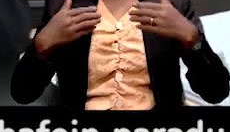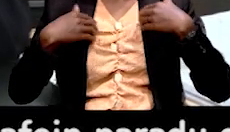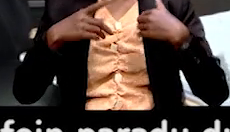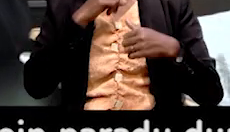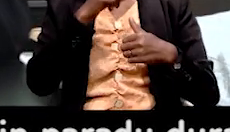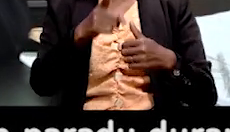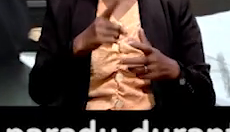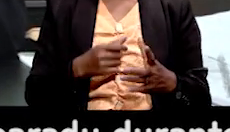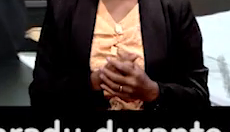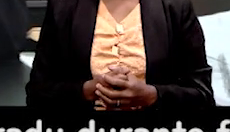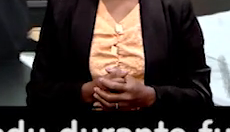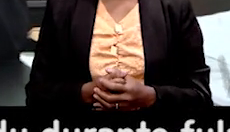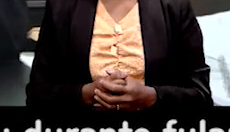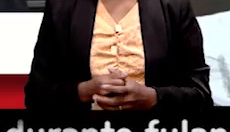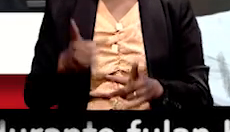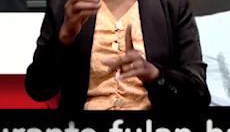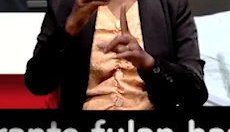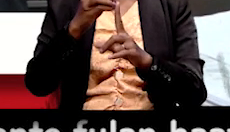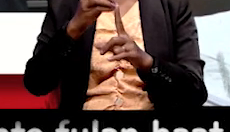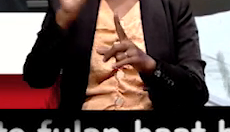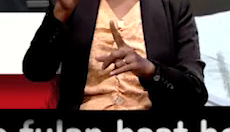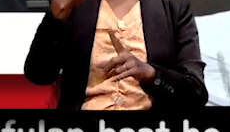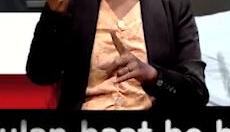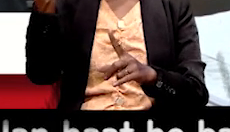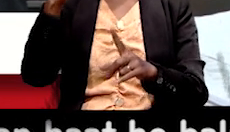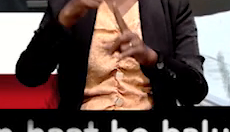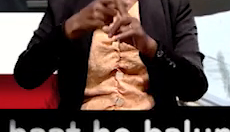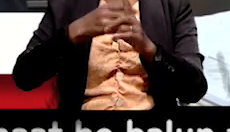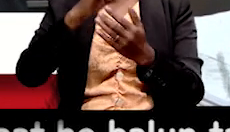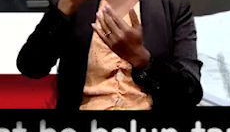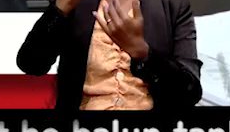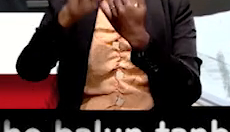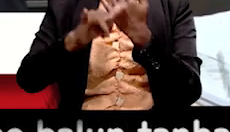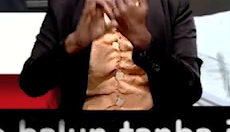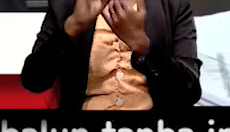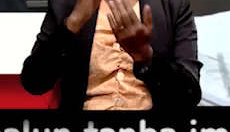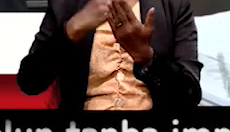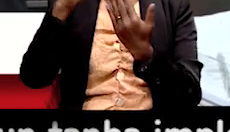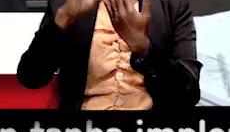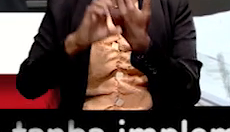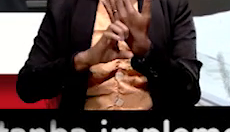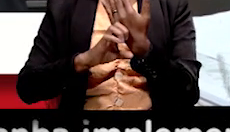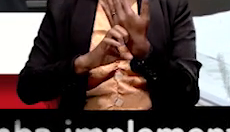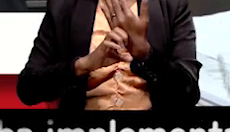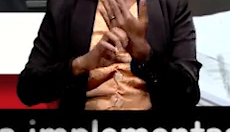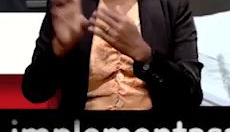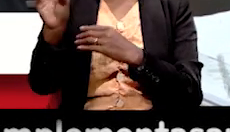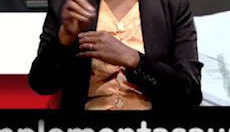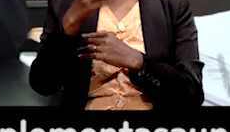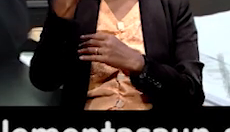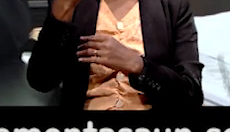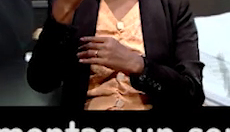iha dia 15 de junho tinha ida né mais ou menos da dersan